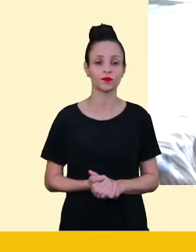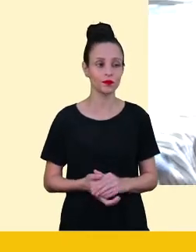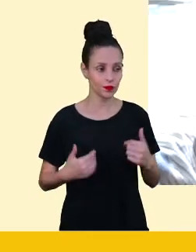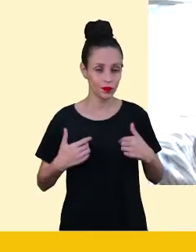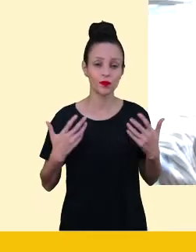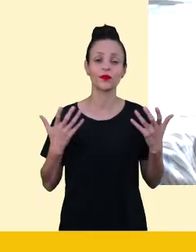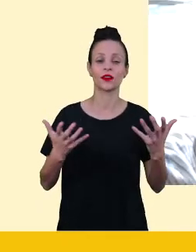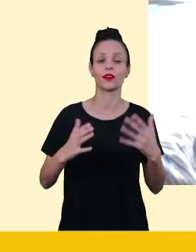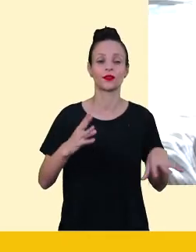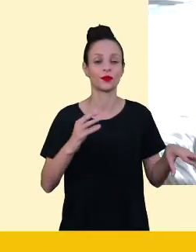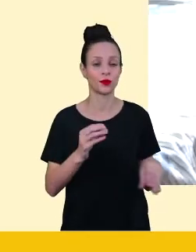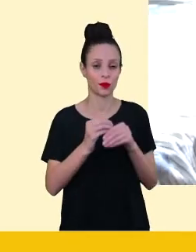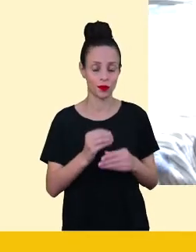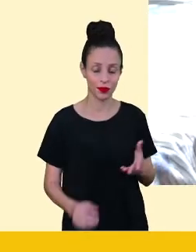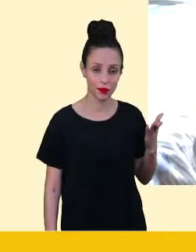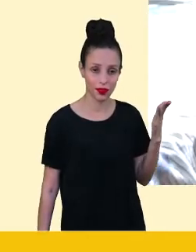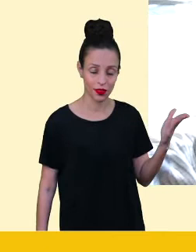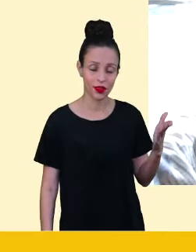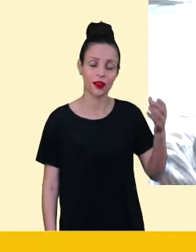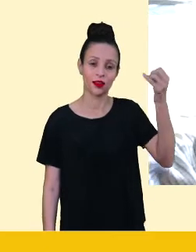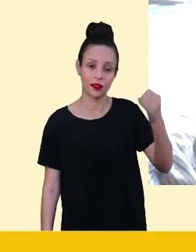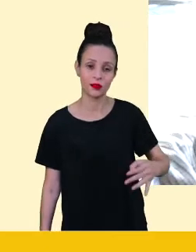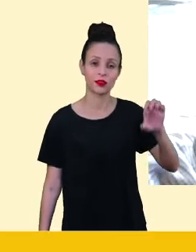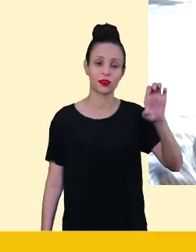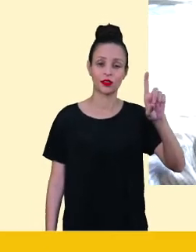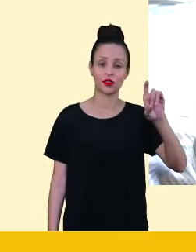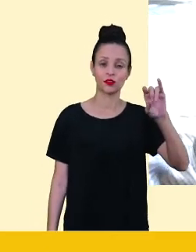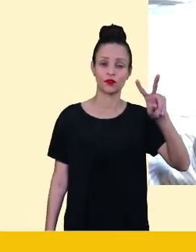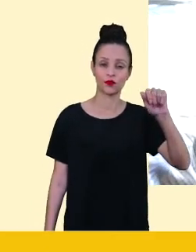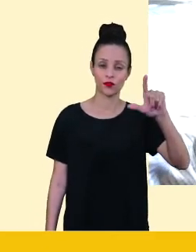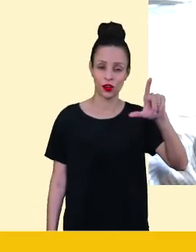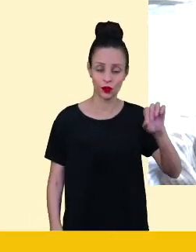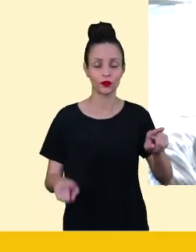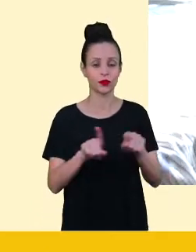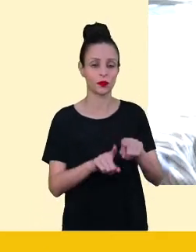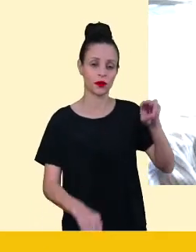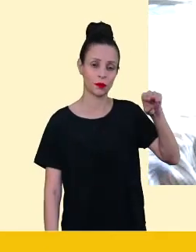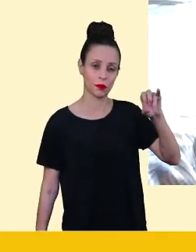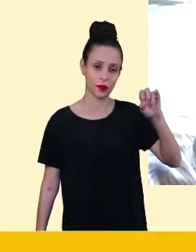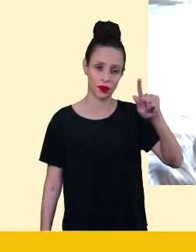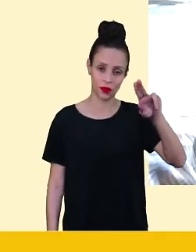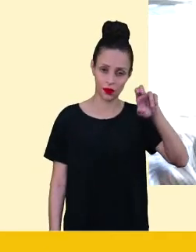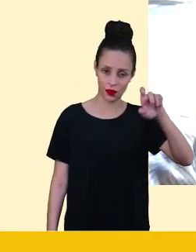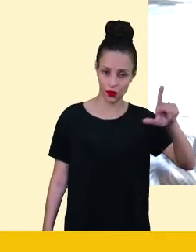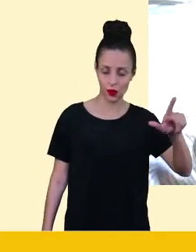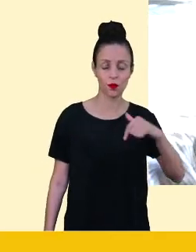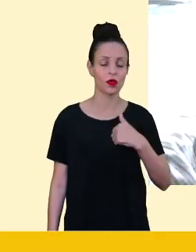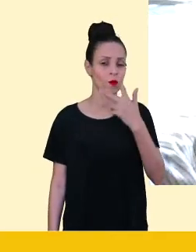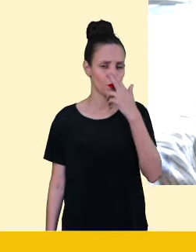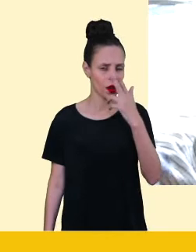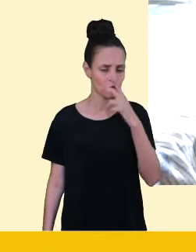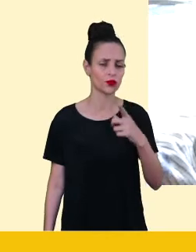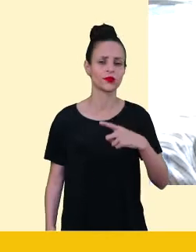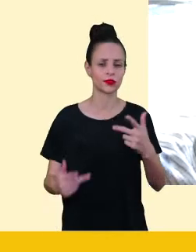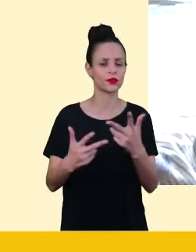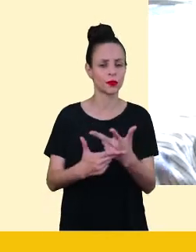Não, só complementando a fala do Edivaldo e do Miguel, eu acho que tem